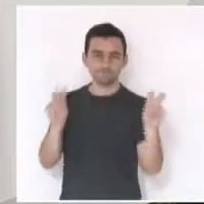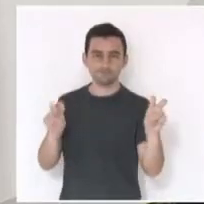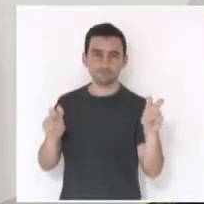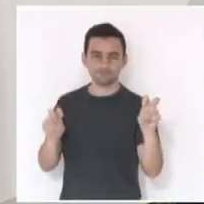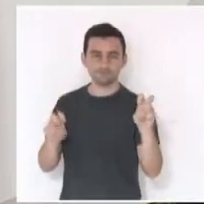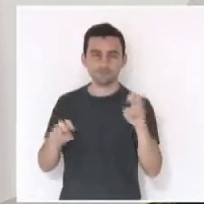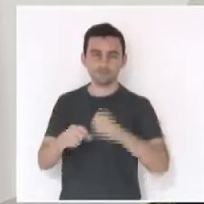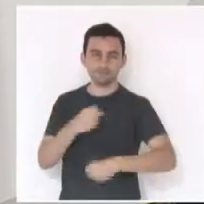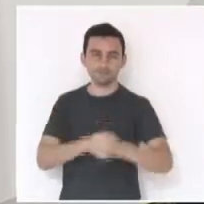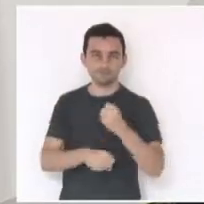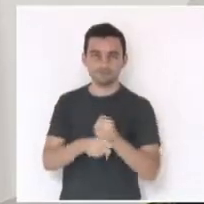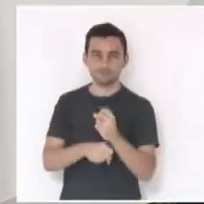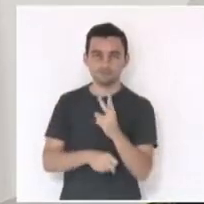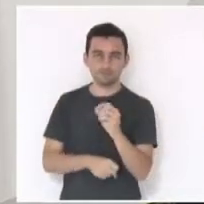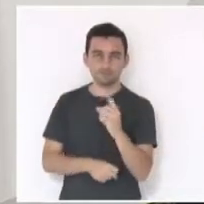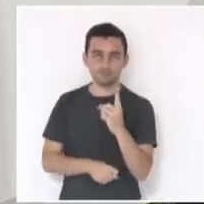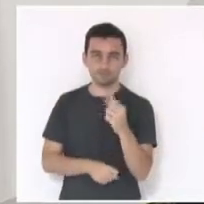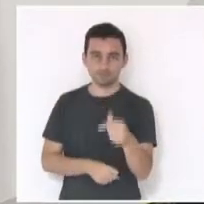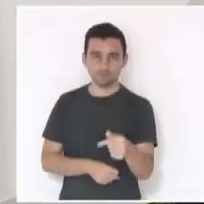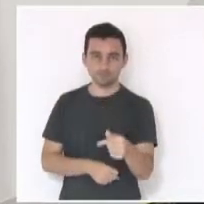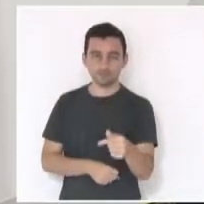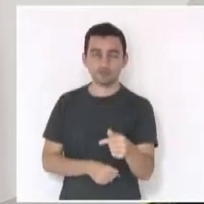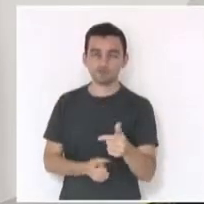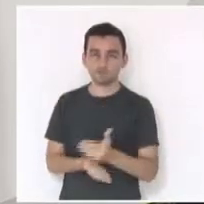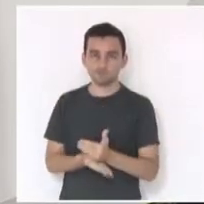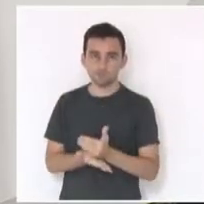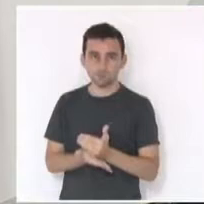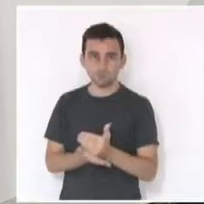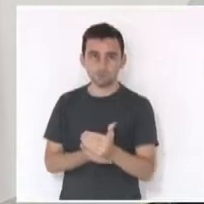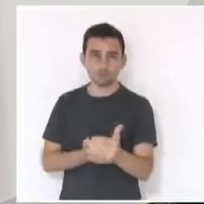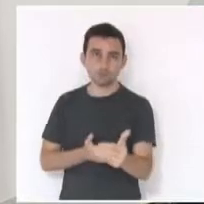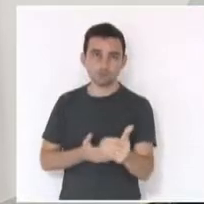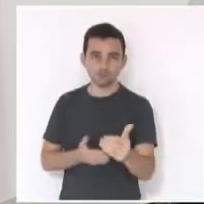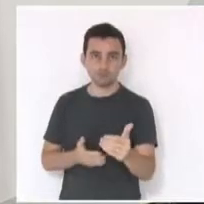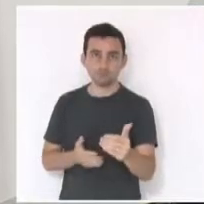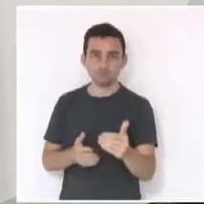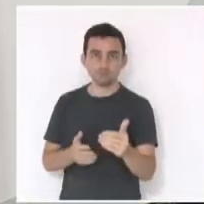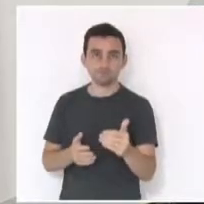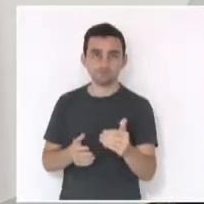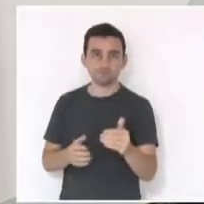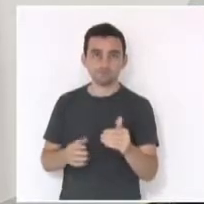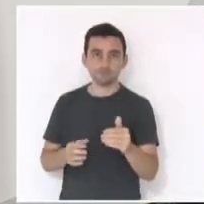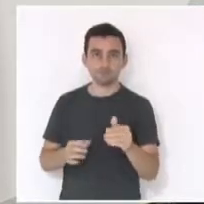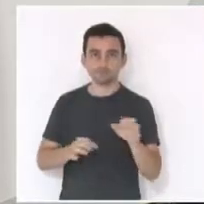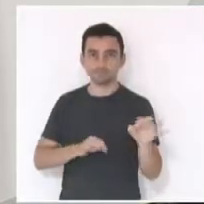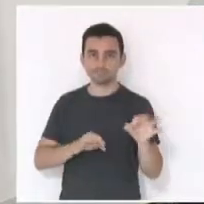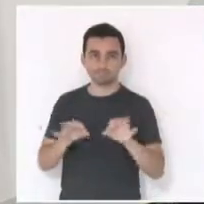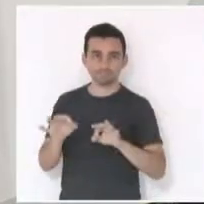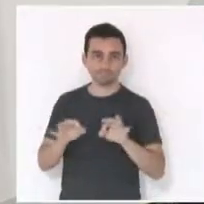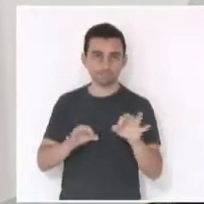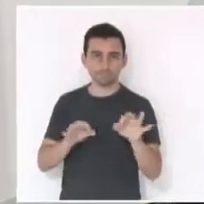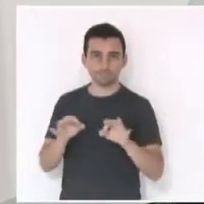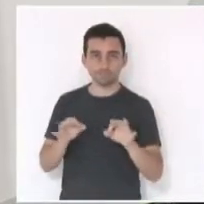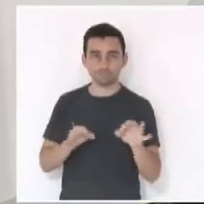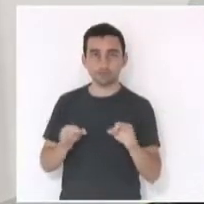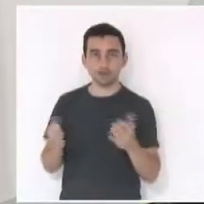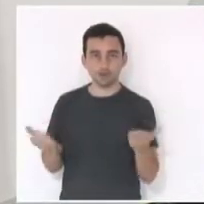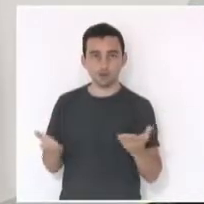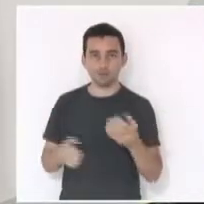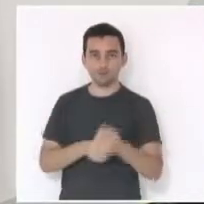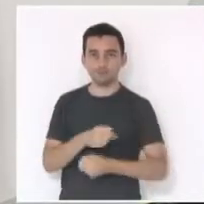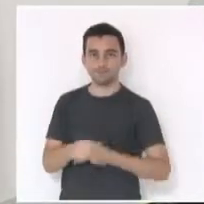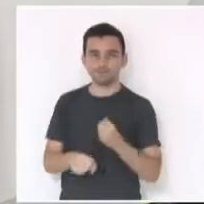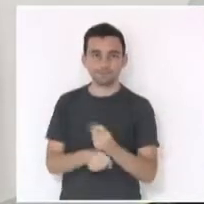2017 para ser trabalhado no ano de 2018 no ano que nós estamos